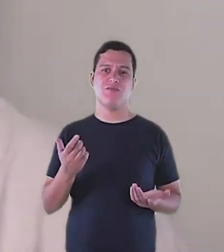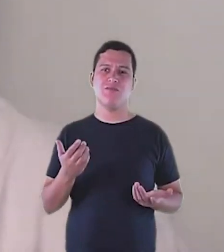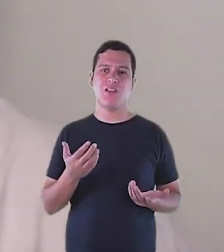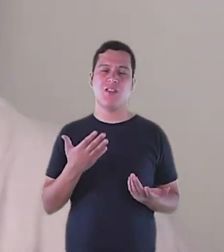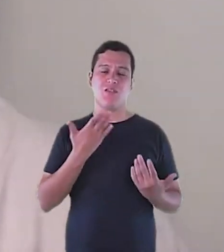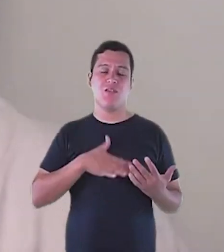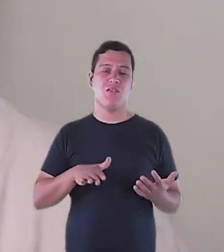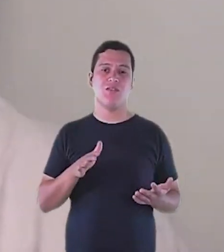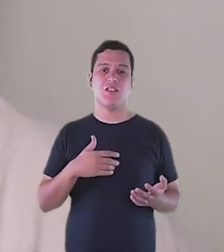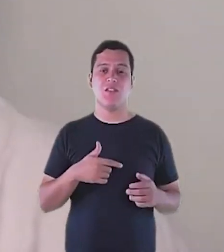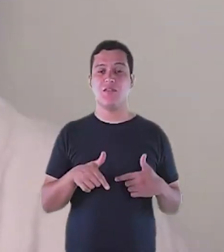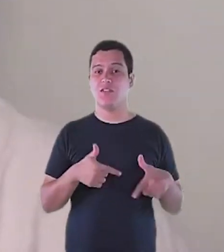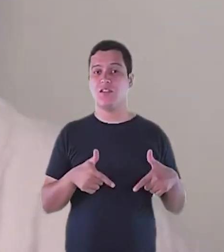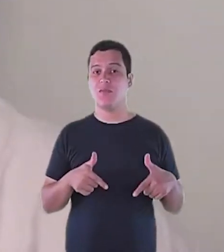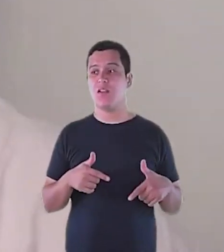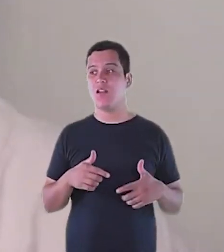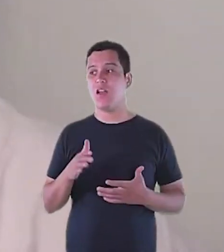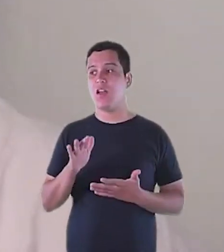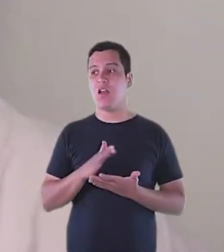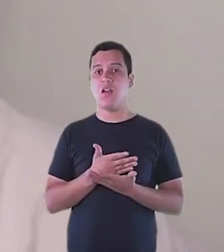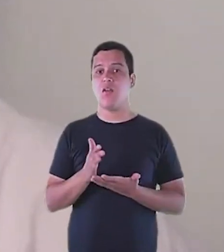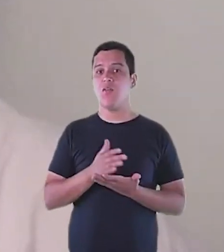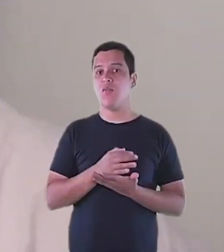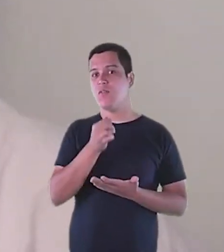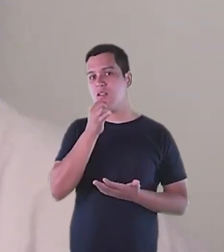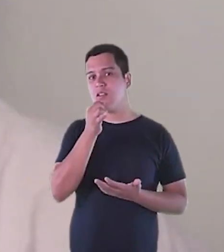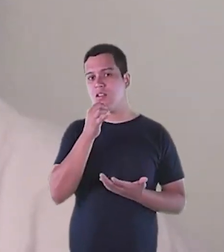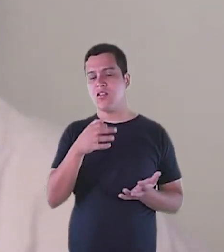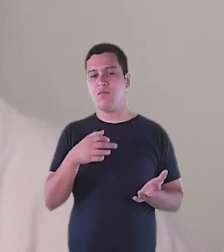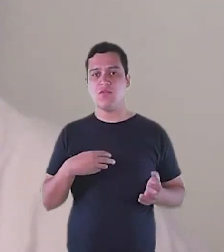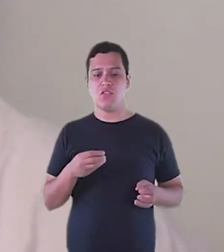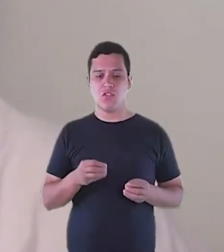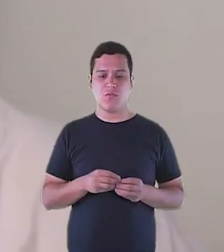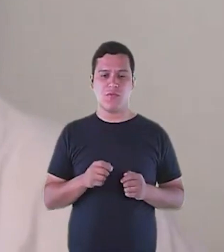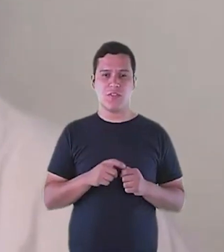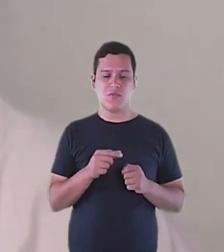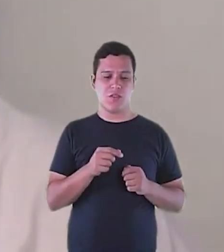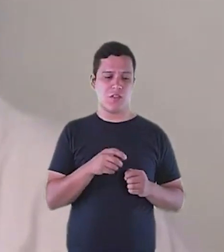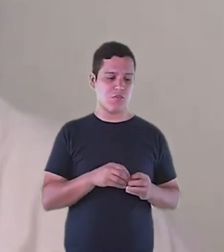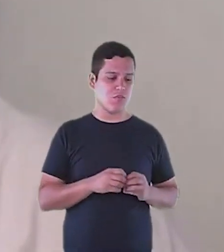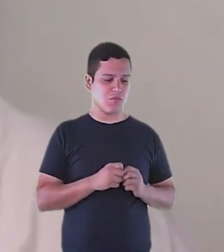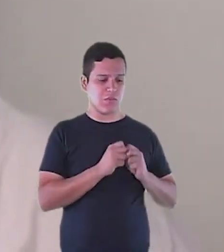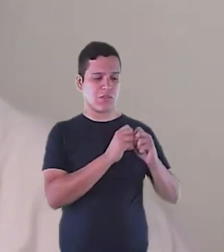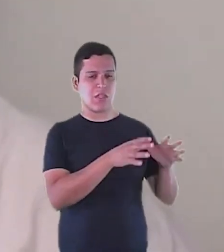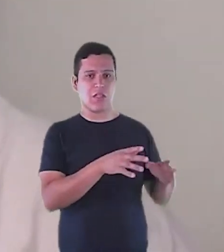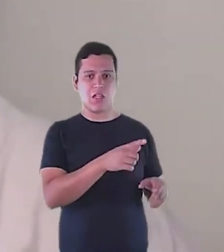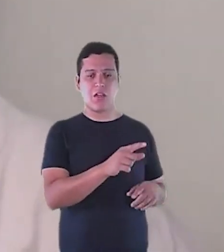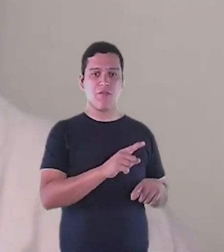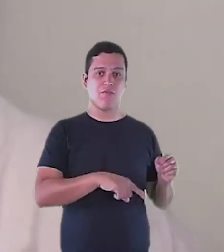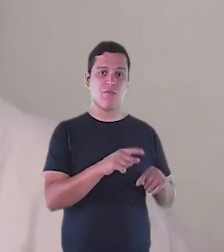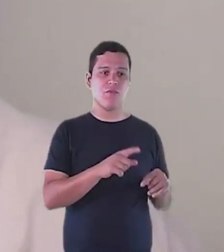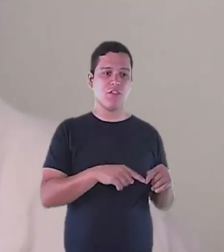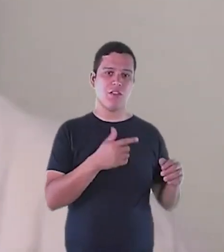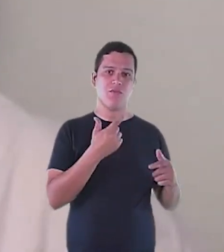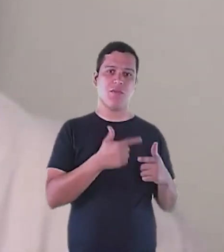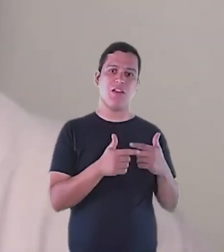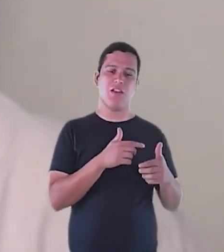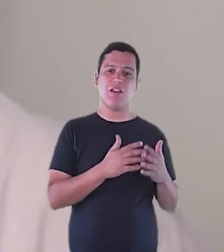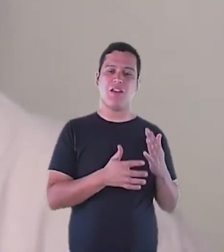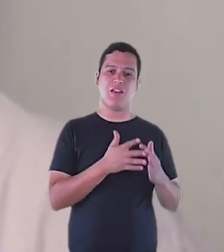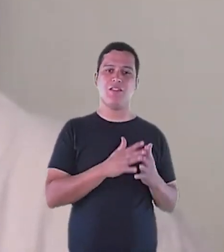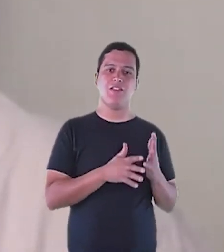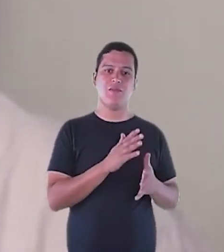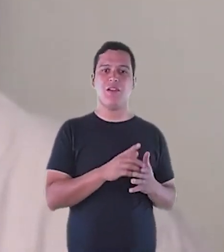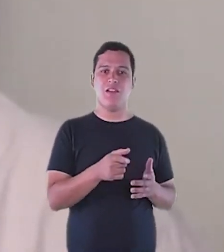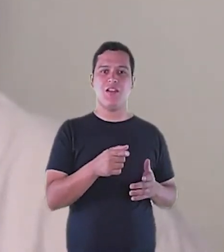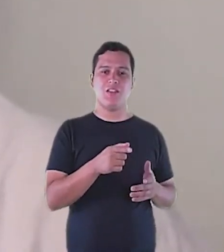uma ferramenta dentro ali da engrenagem do engenho de açúcar, e o senhor do engenho sabia que isso ia parar a produção